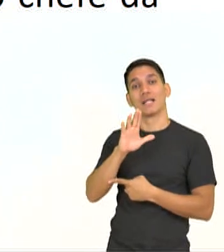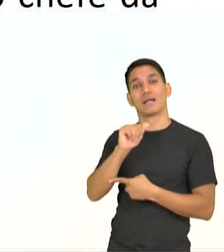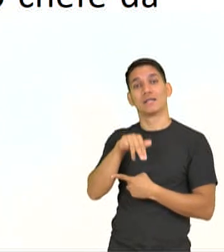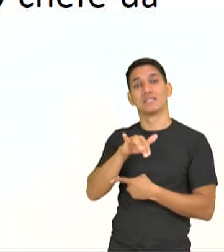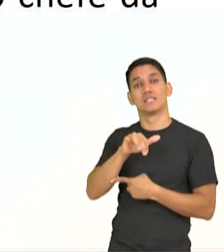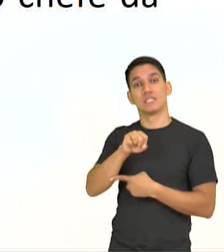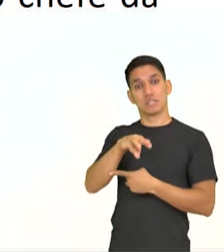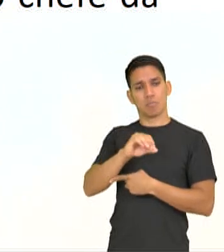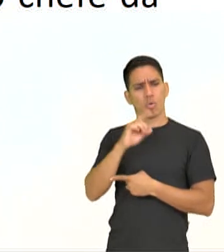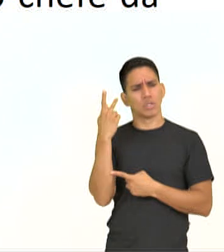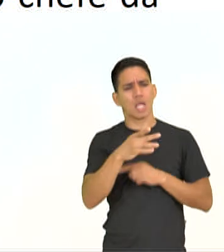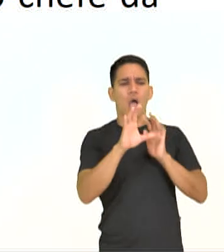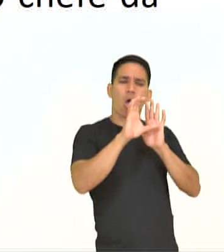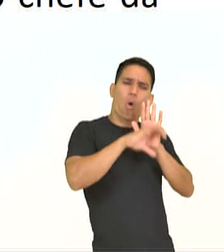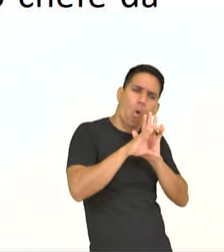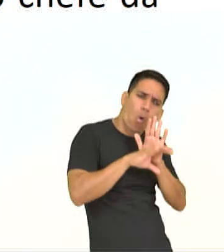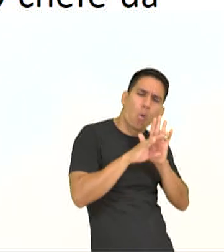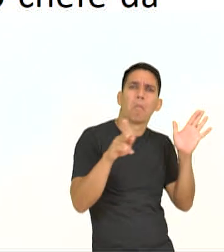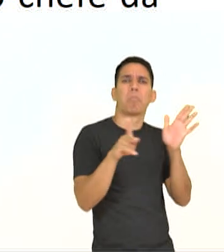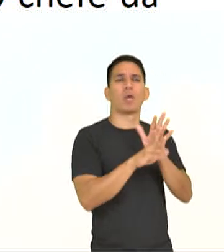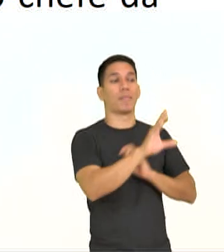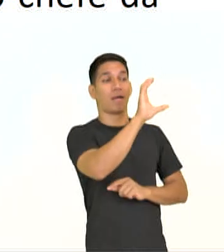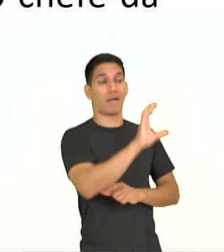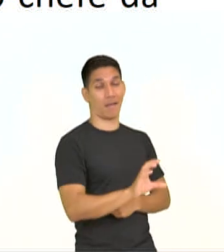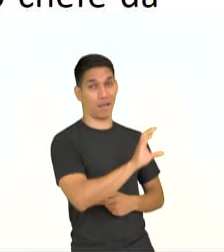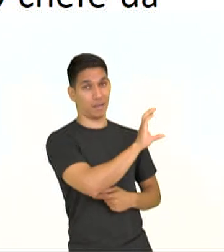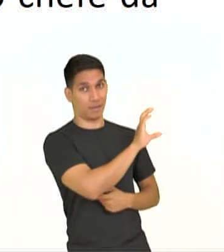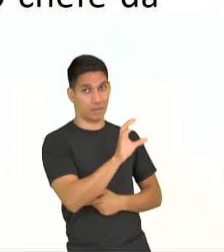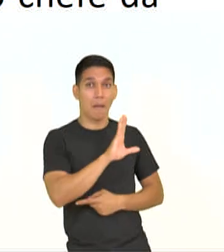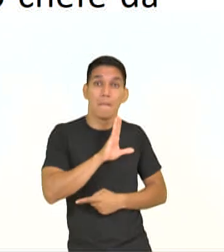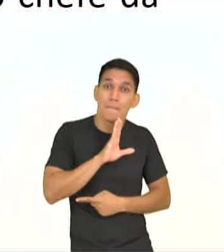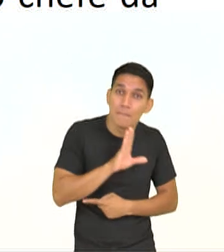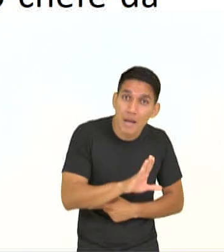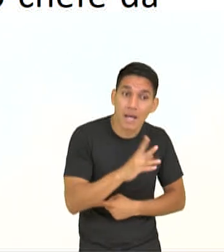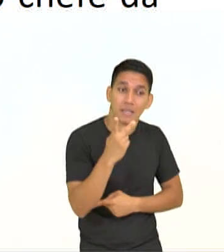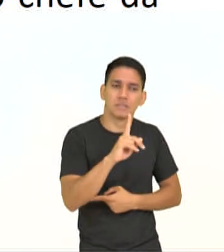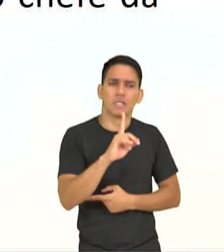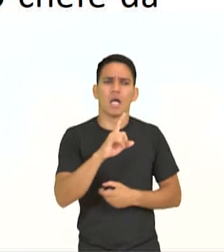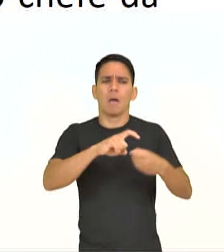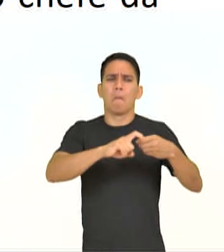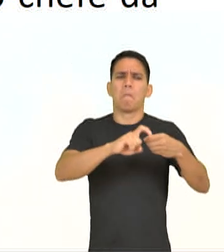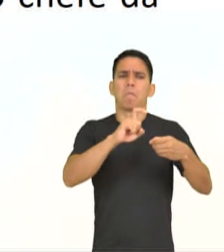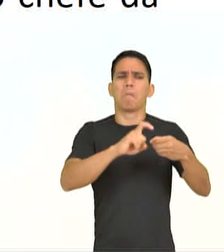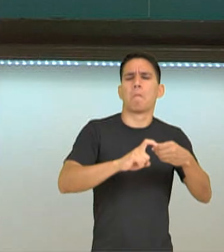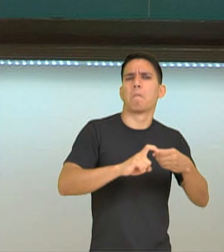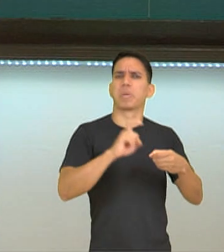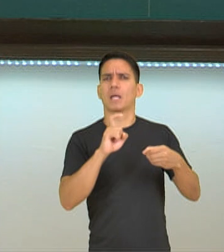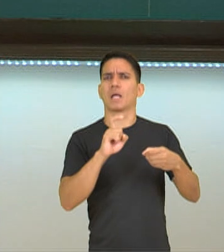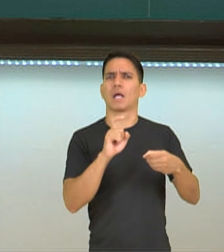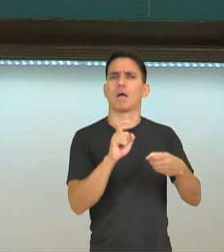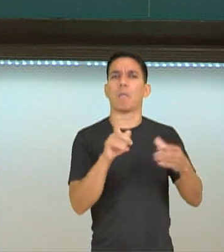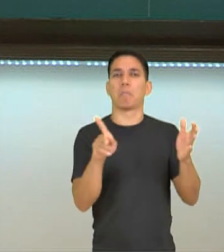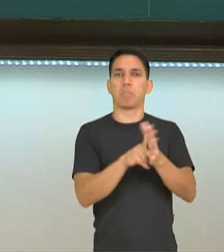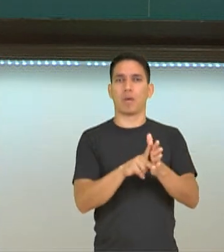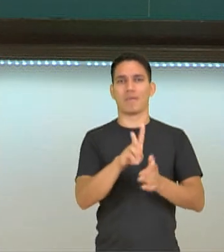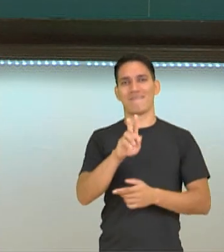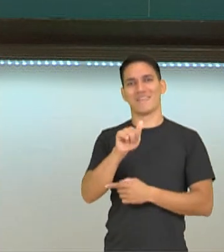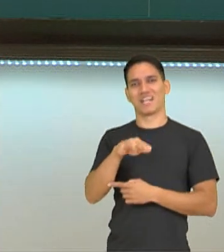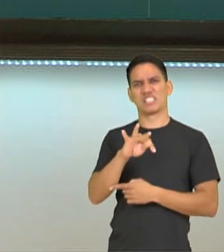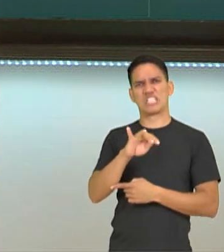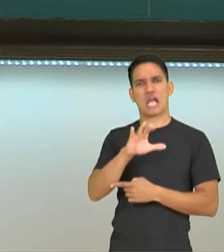alguns conceitos ainda do catolicismo, mas com uma independência, né, do Vaticano.